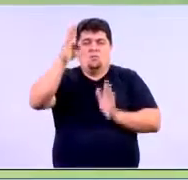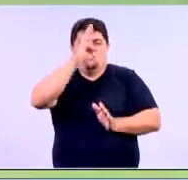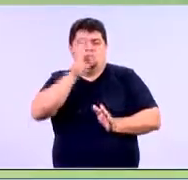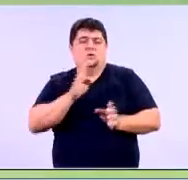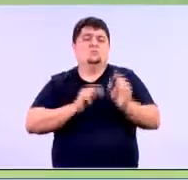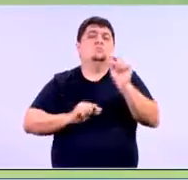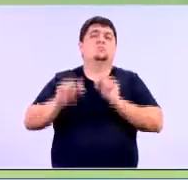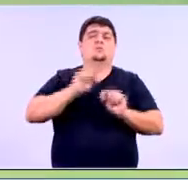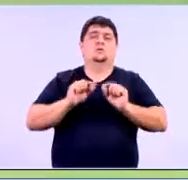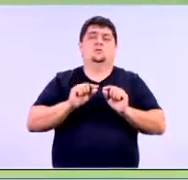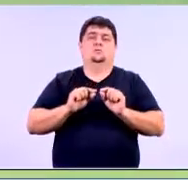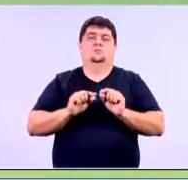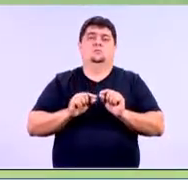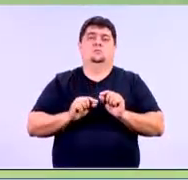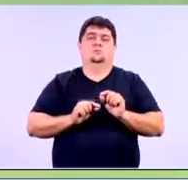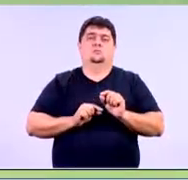Brasil